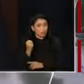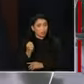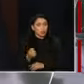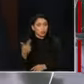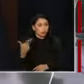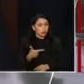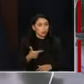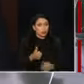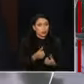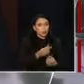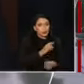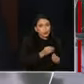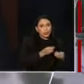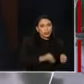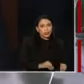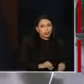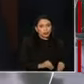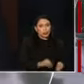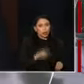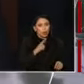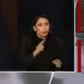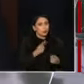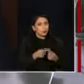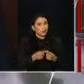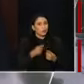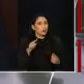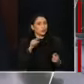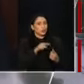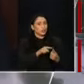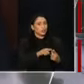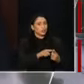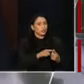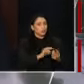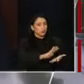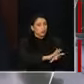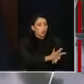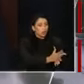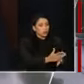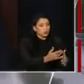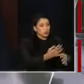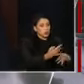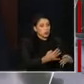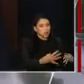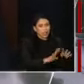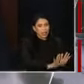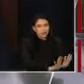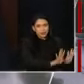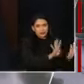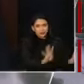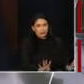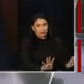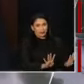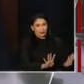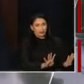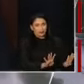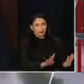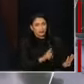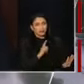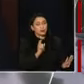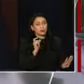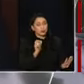era o dano. A finalidade do agente com o dano foi destruir